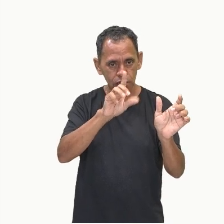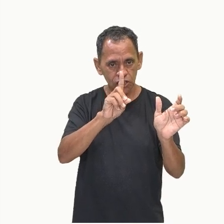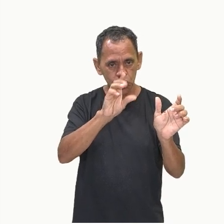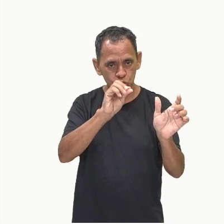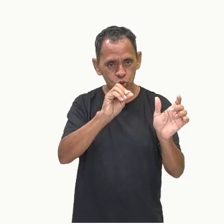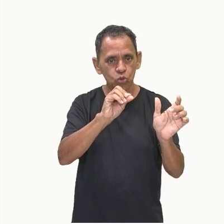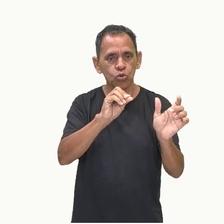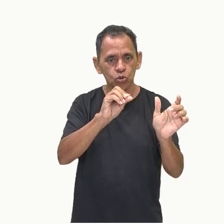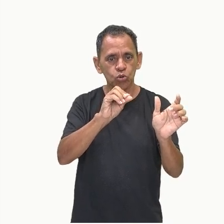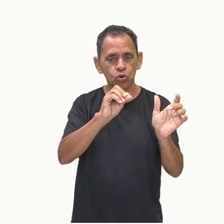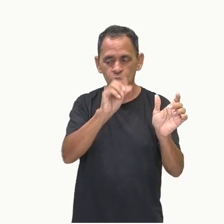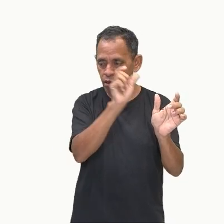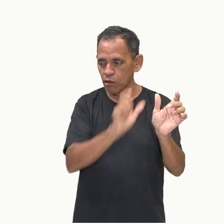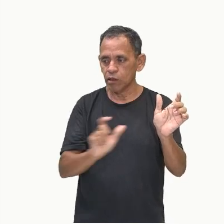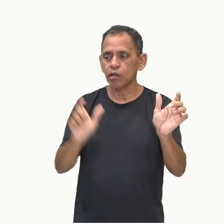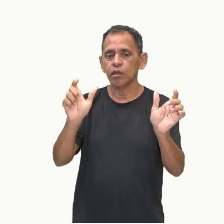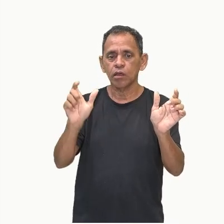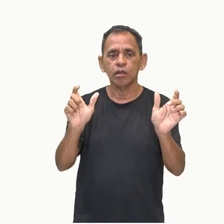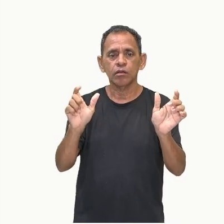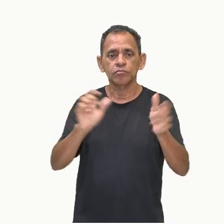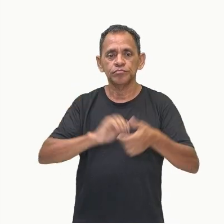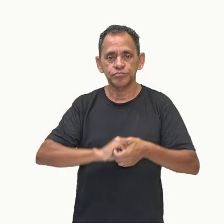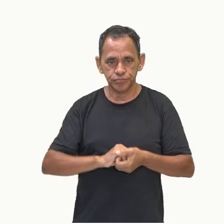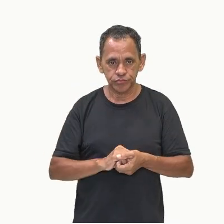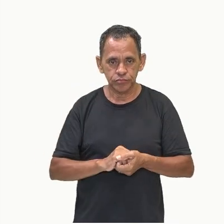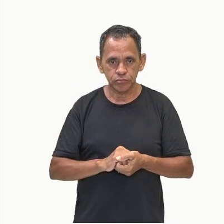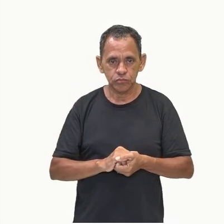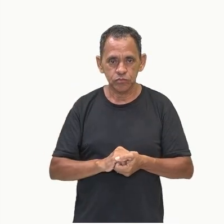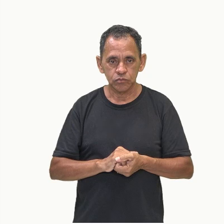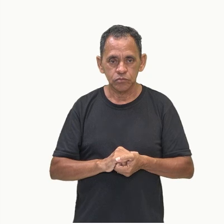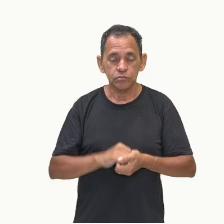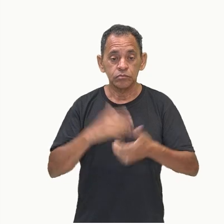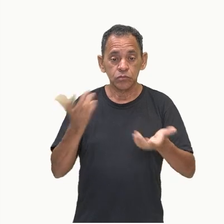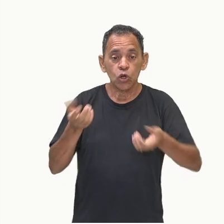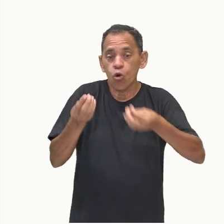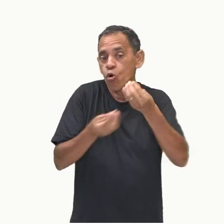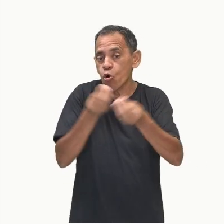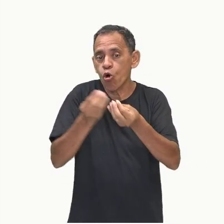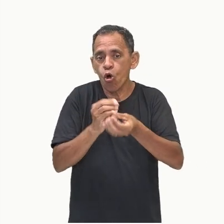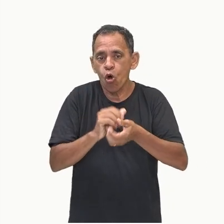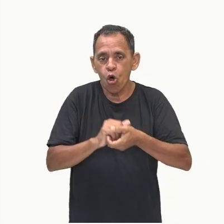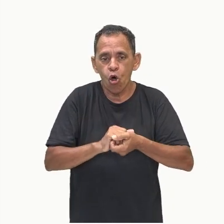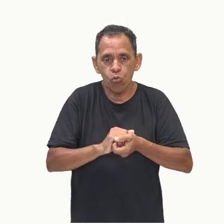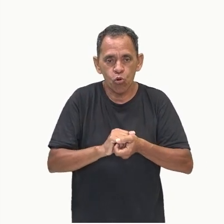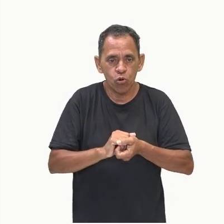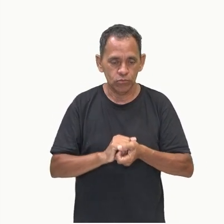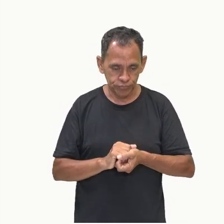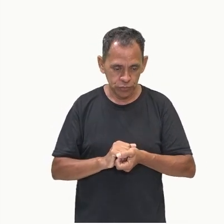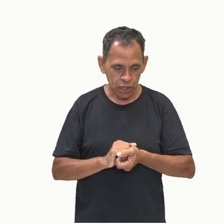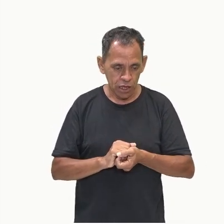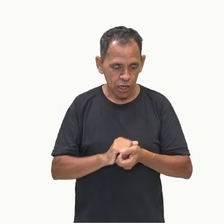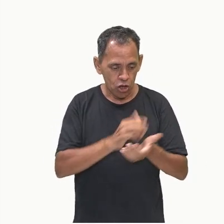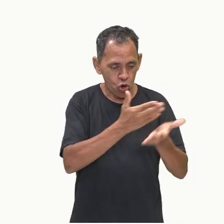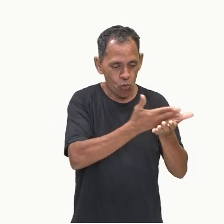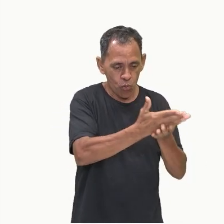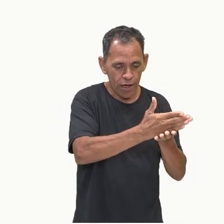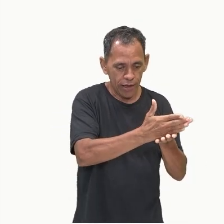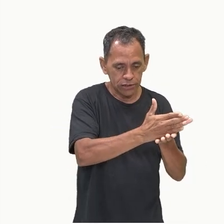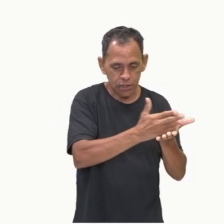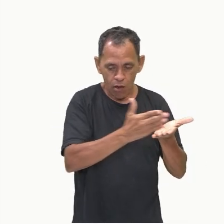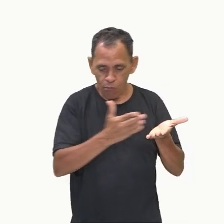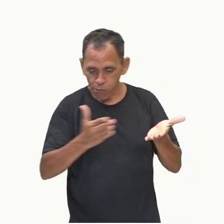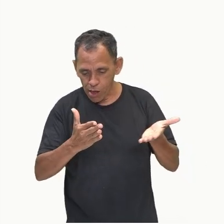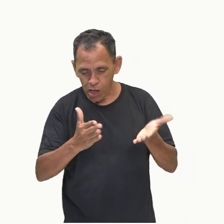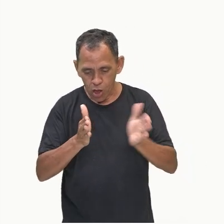saber quando é que ele passa pela origem dos espaços pessoal ei anota isso no teu coração